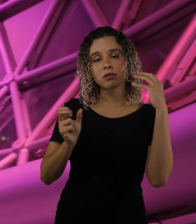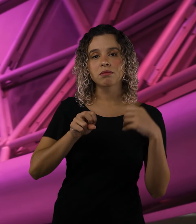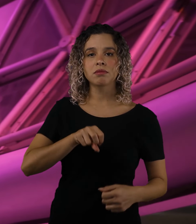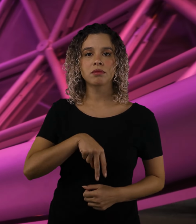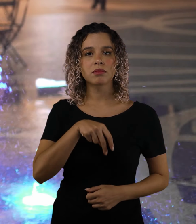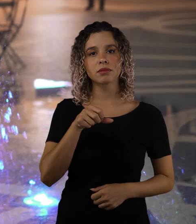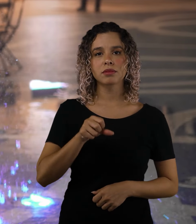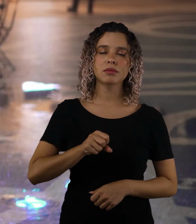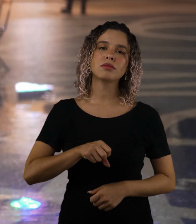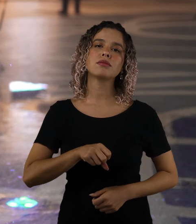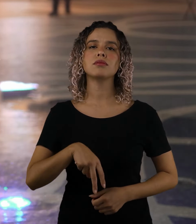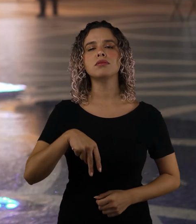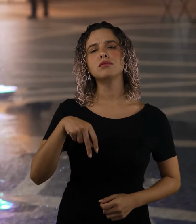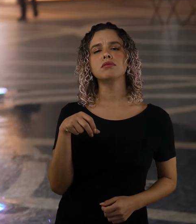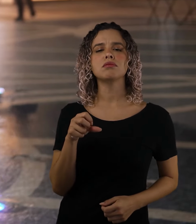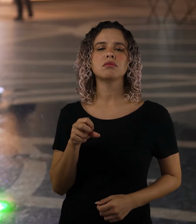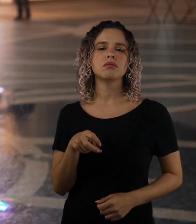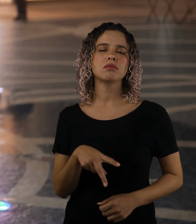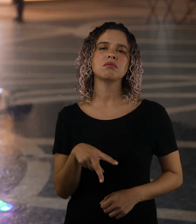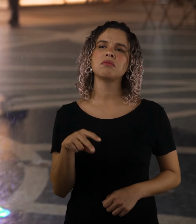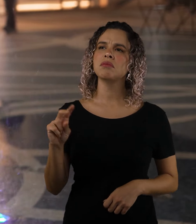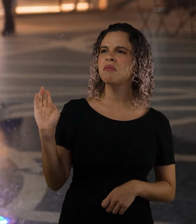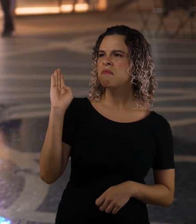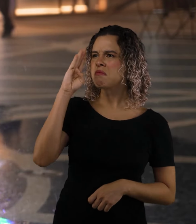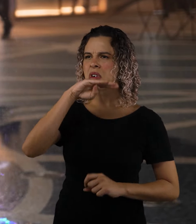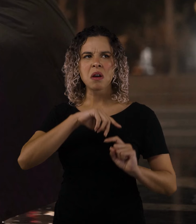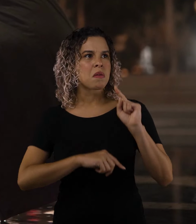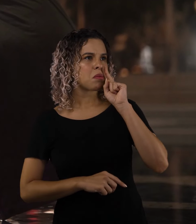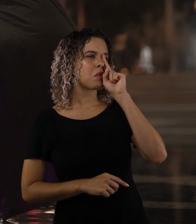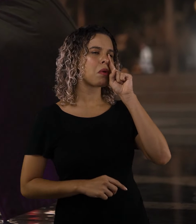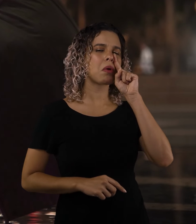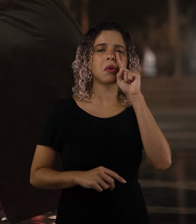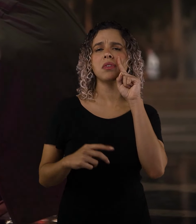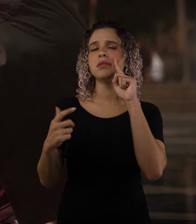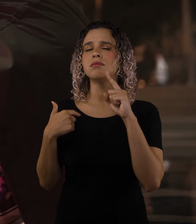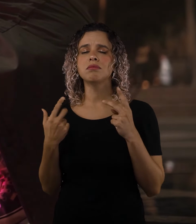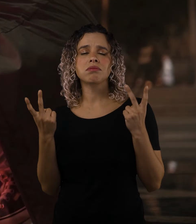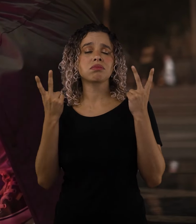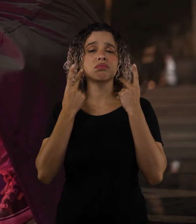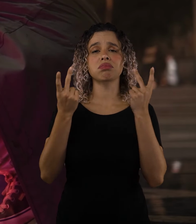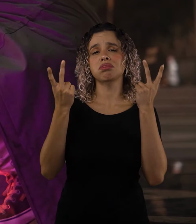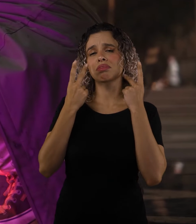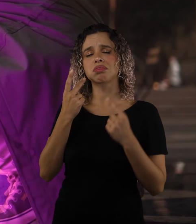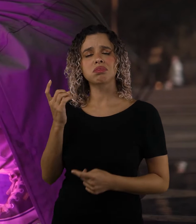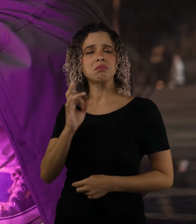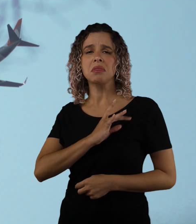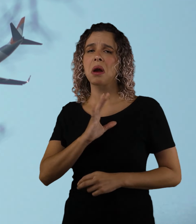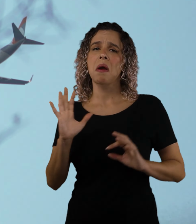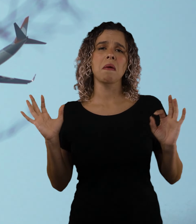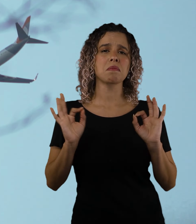death. Rodopio, danço no meio de um chafariz iluminado. No even, because I'm blind,